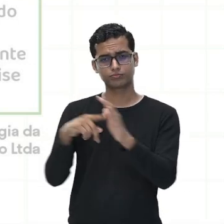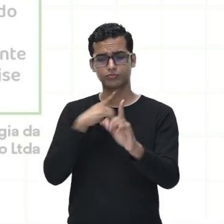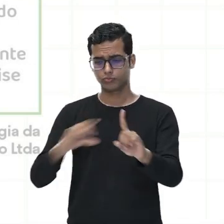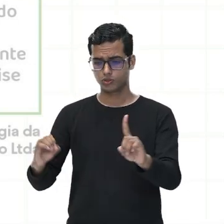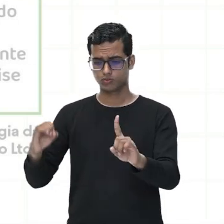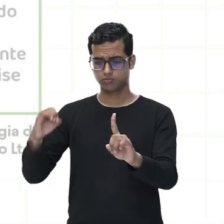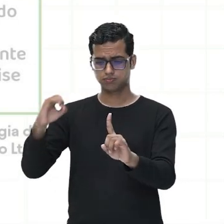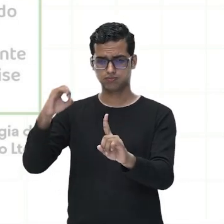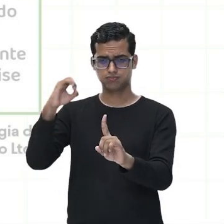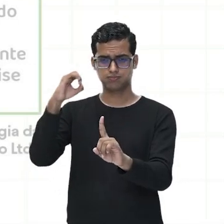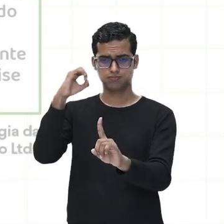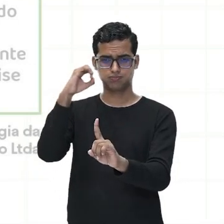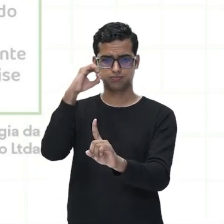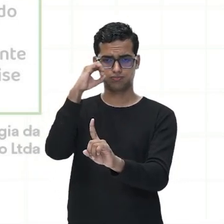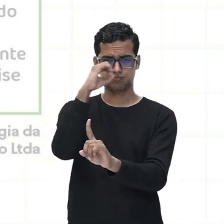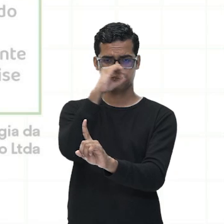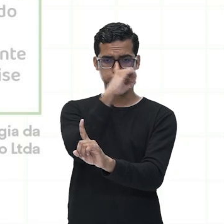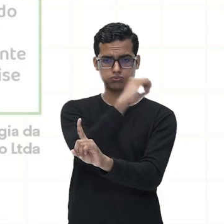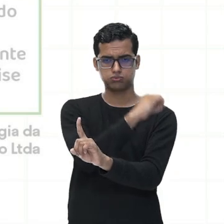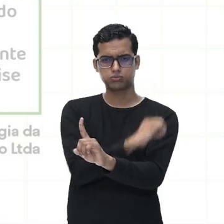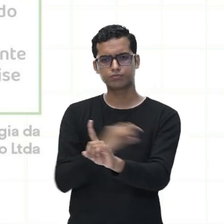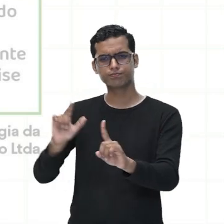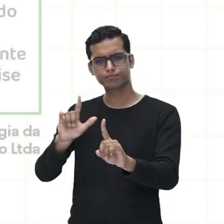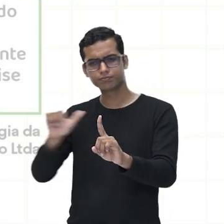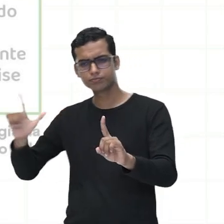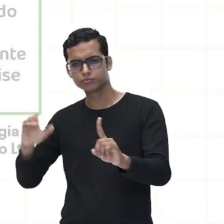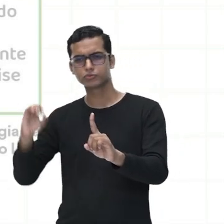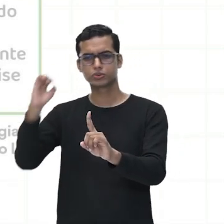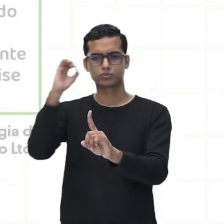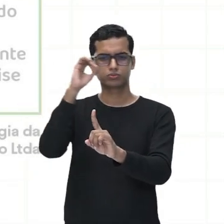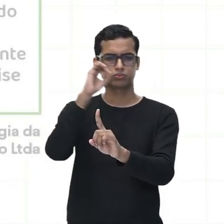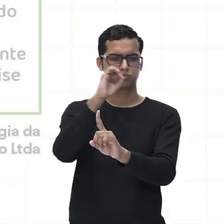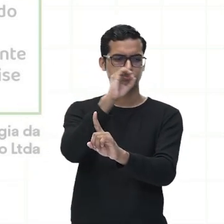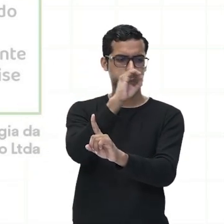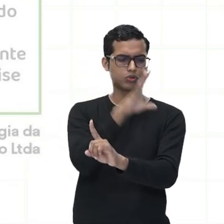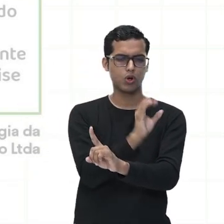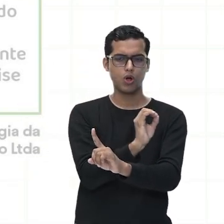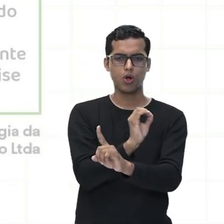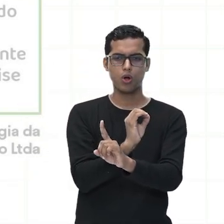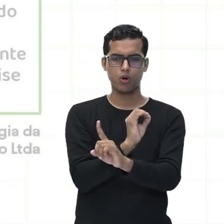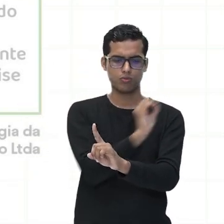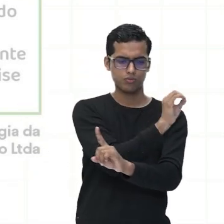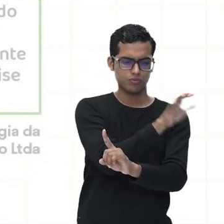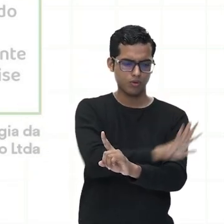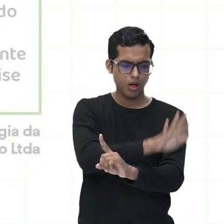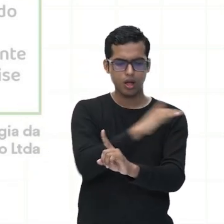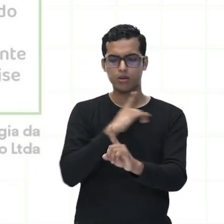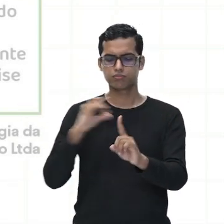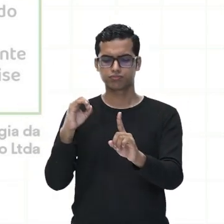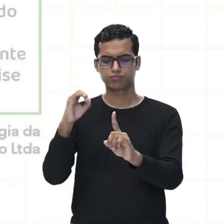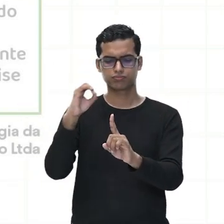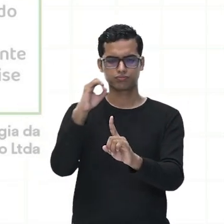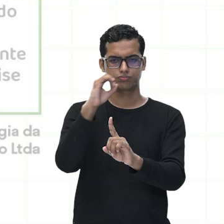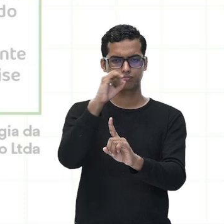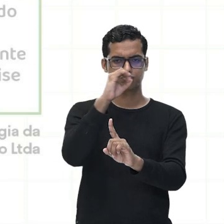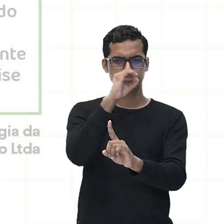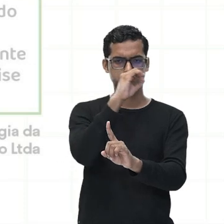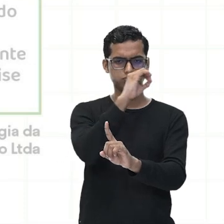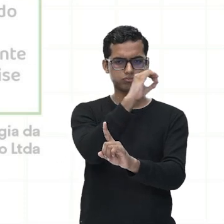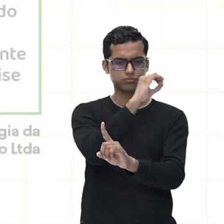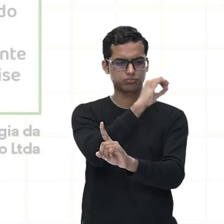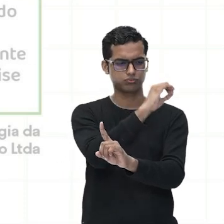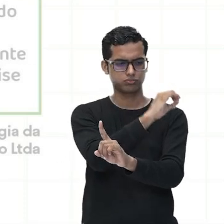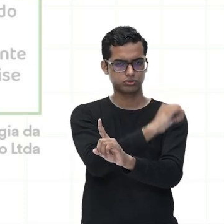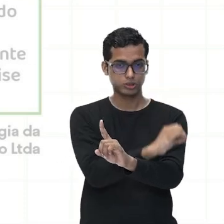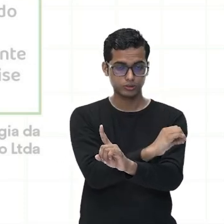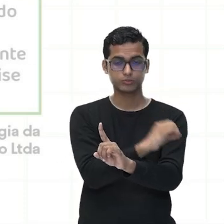Por nascer ao leste e se pôr ao oeste. Com o experimento do Gnomo, foi possível